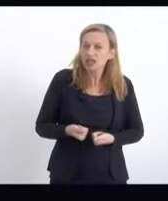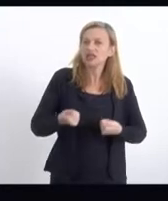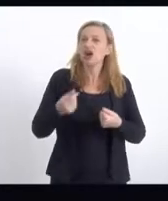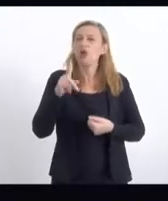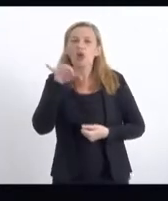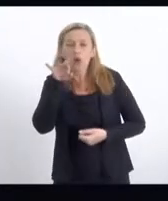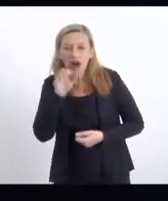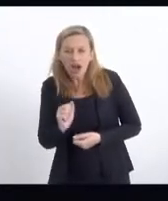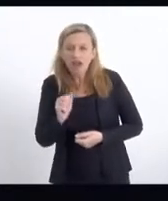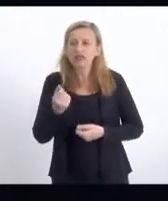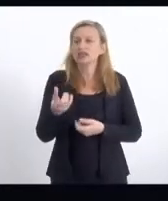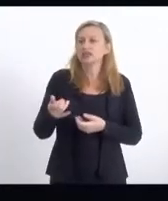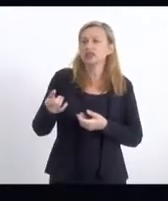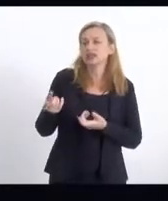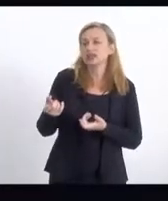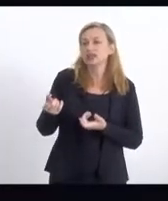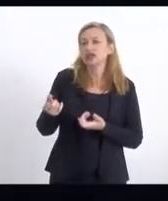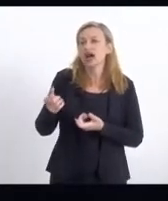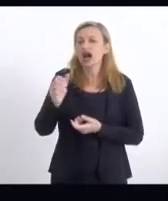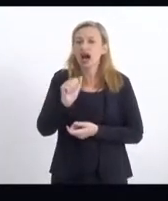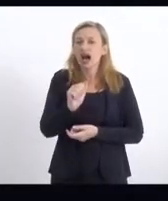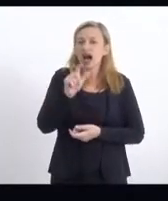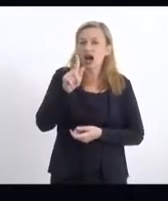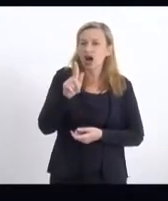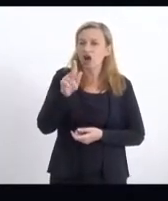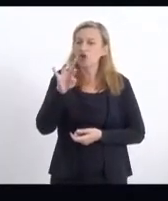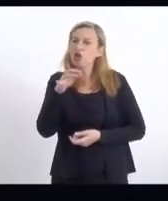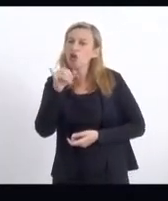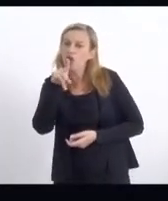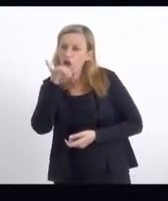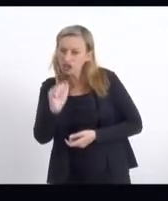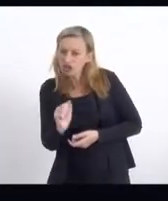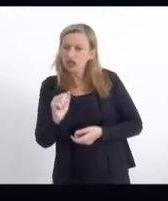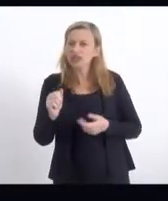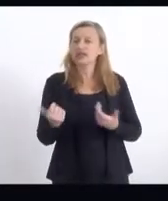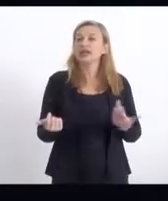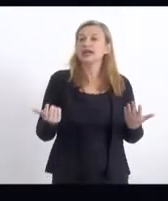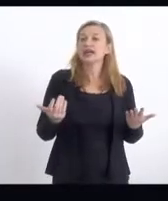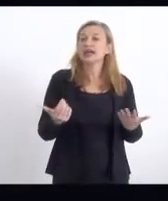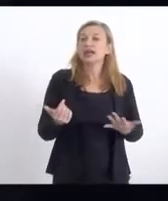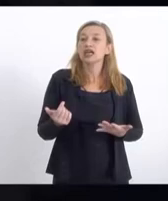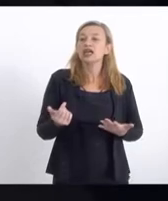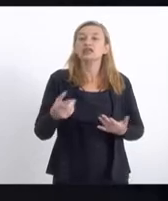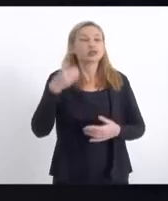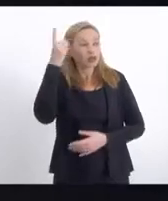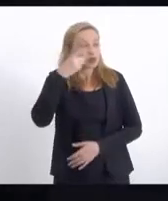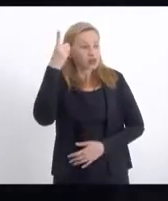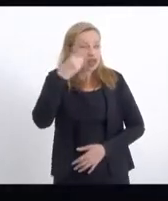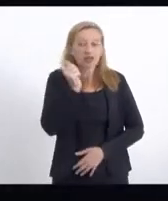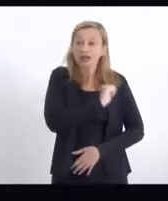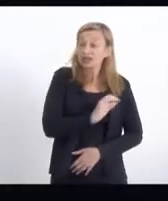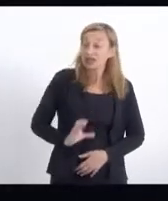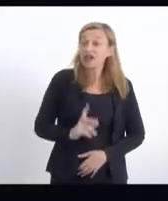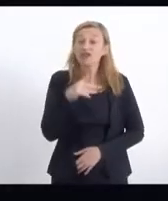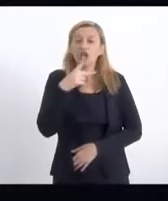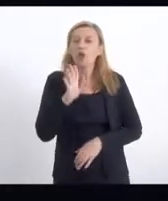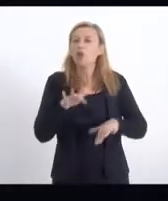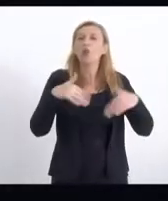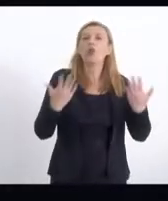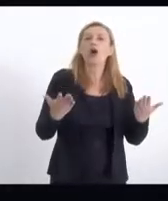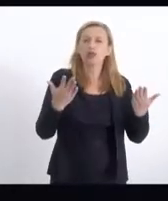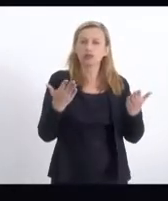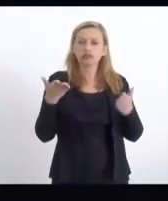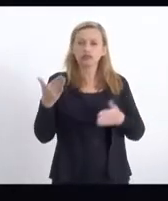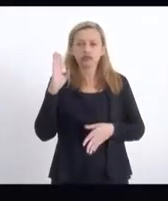orgânica, a agricultura agroecológica, que não precisa de certificação. E é o que o deputado André falou, quer dizer, quais são as starts? Quer